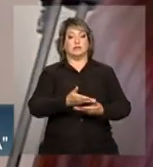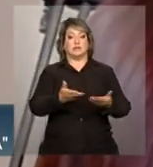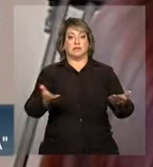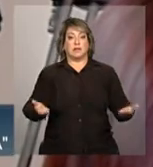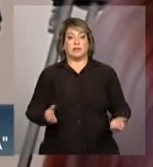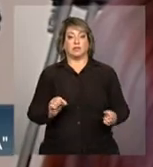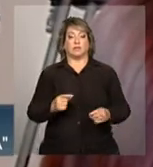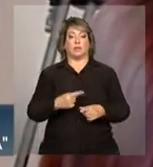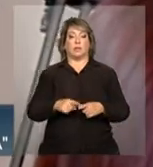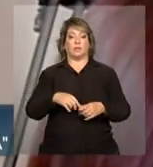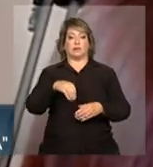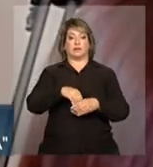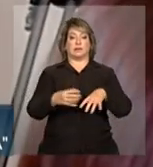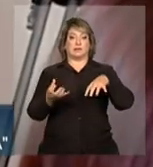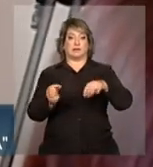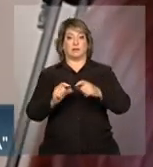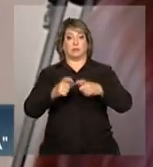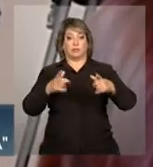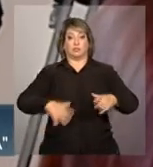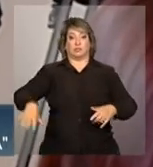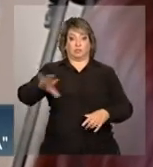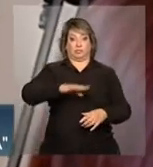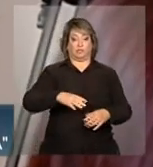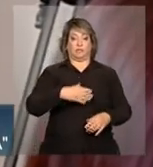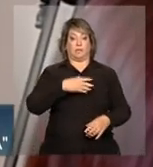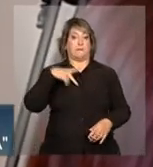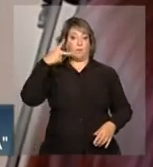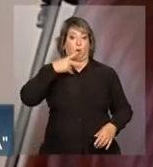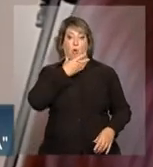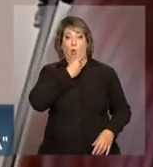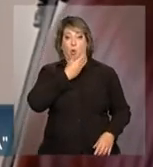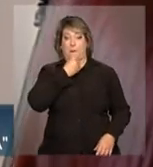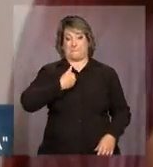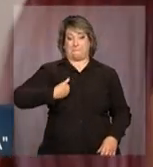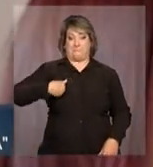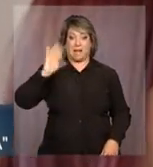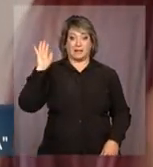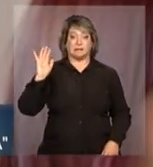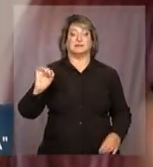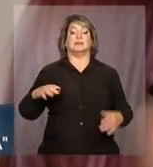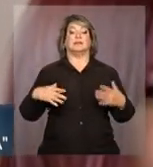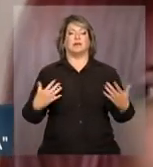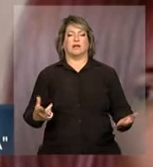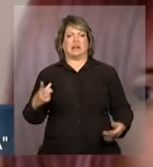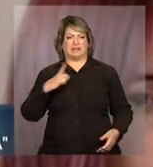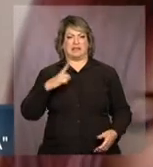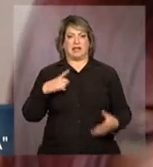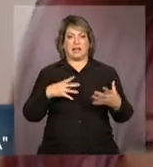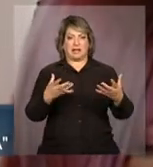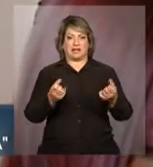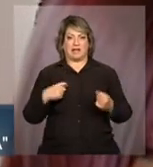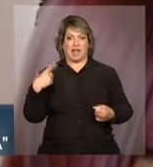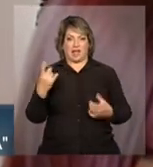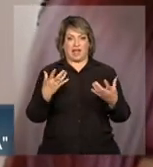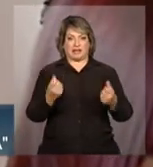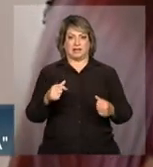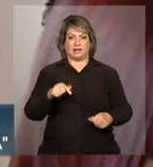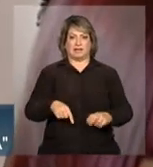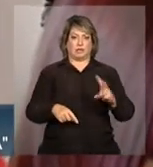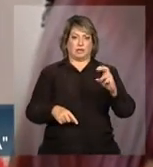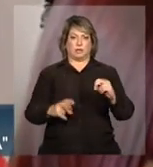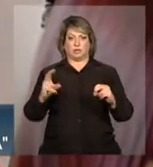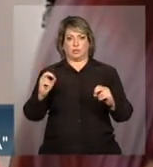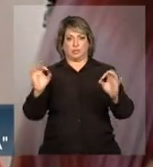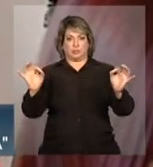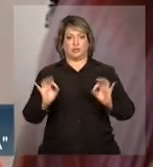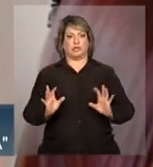situação do Congresso, que é de maioria de parlamentares homens, há receptividade a esse tipo de proposta, 50-50,